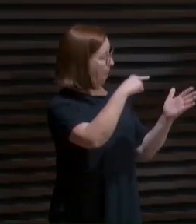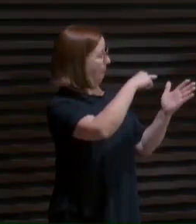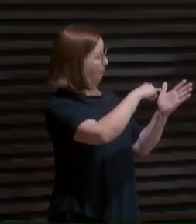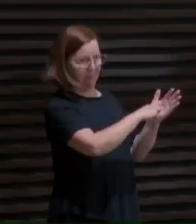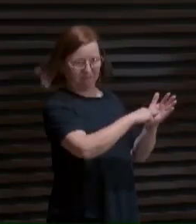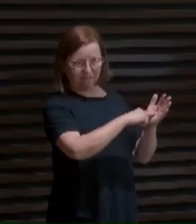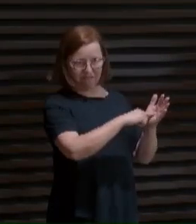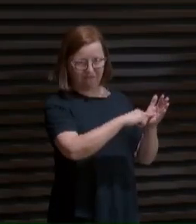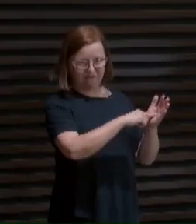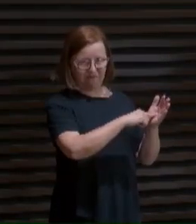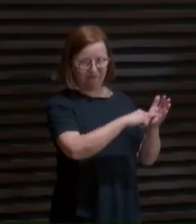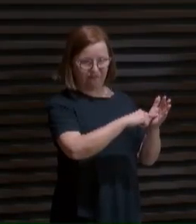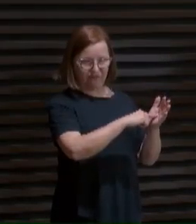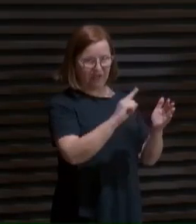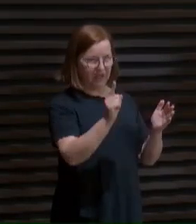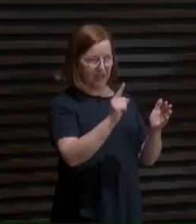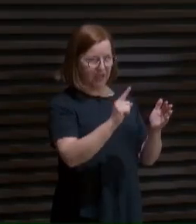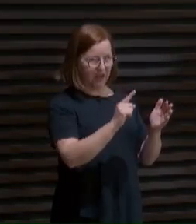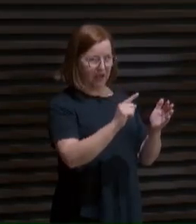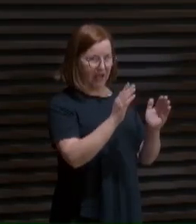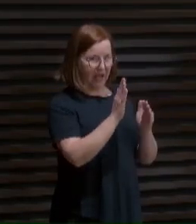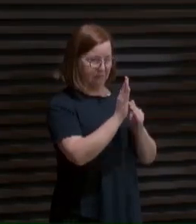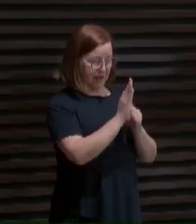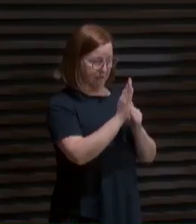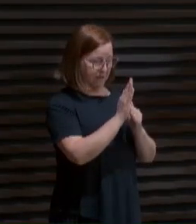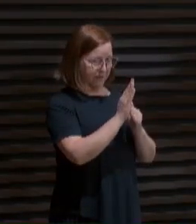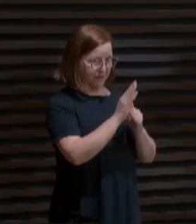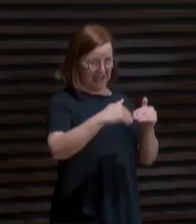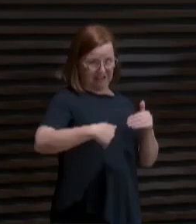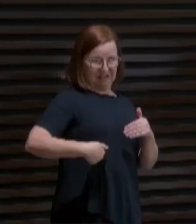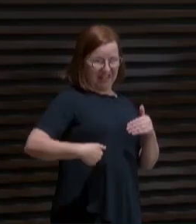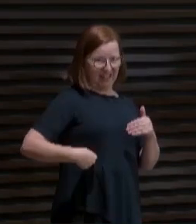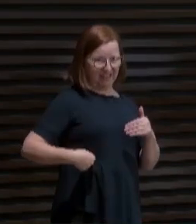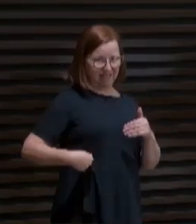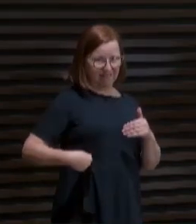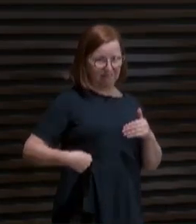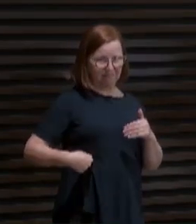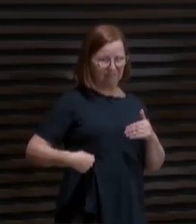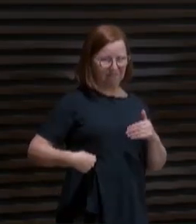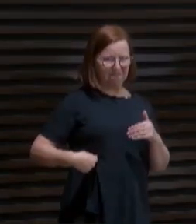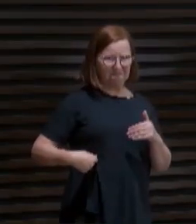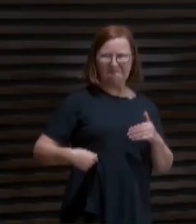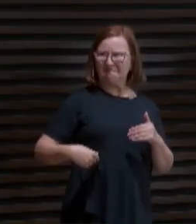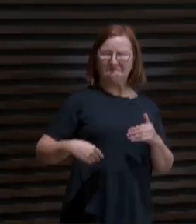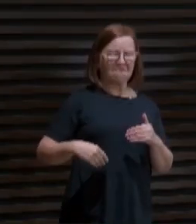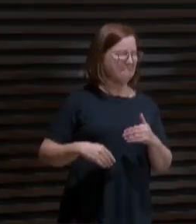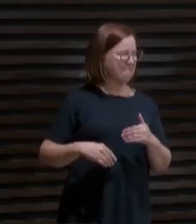dedo, e não puser a mão no seu lado, de modo